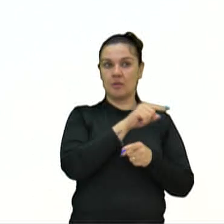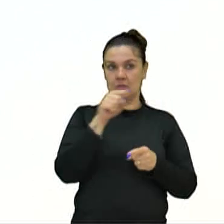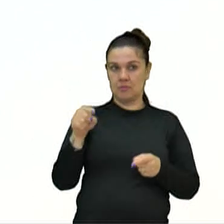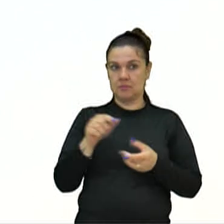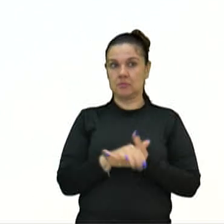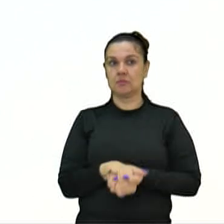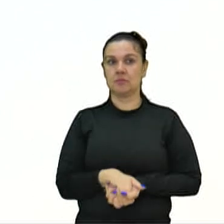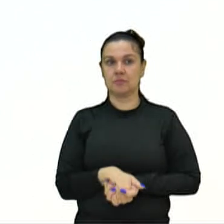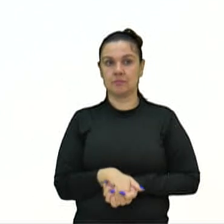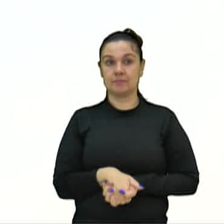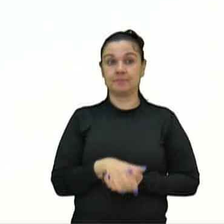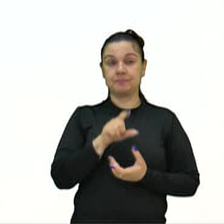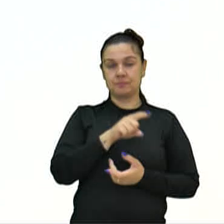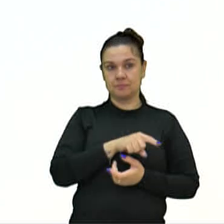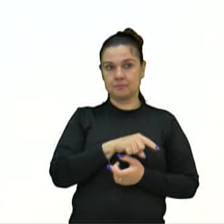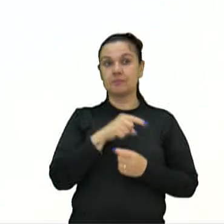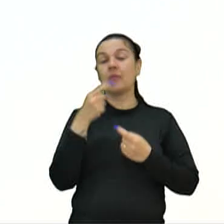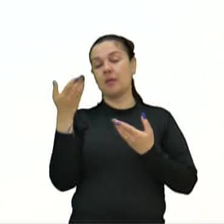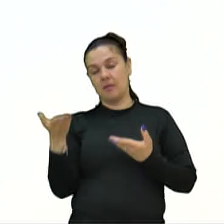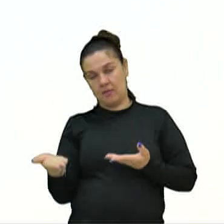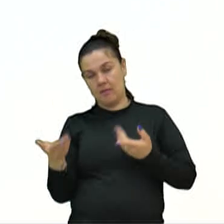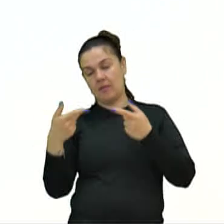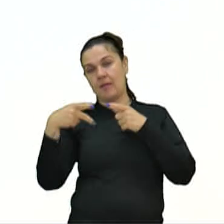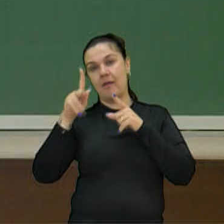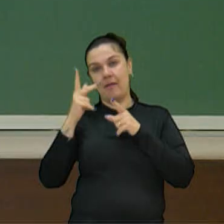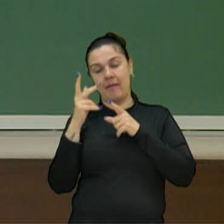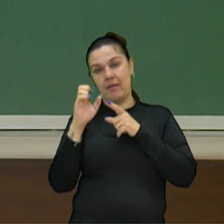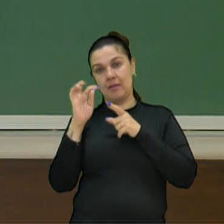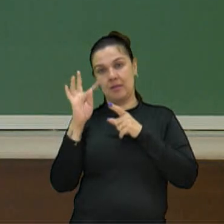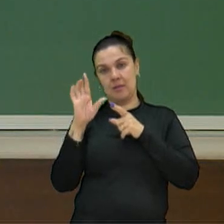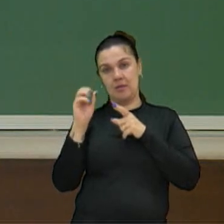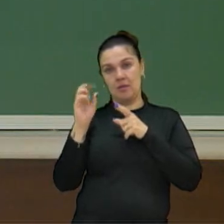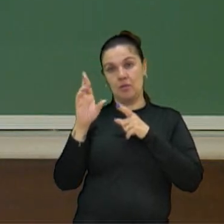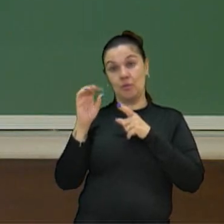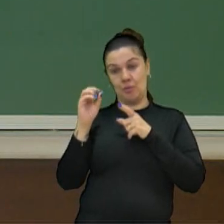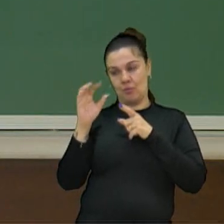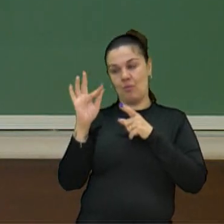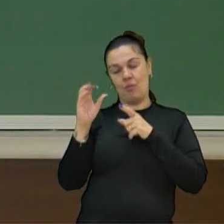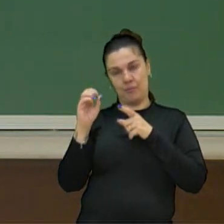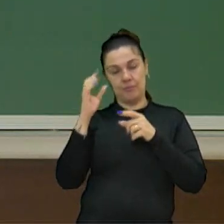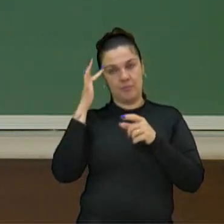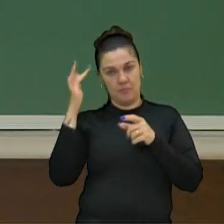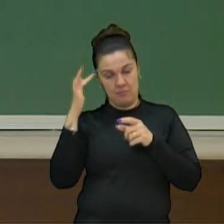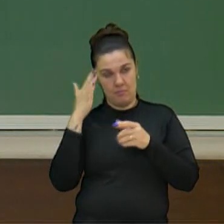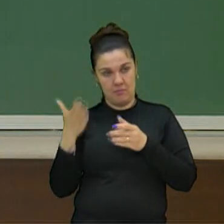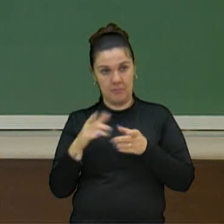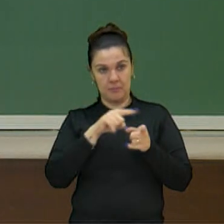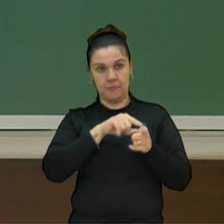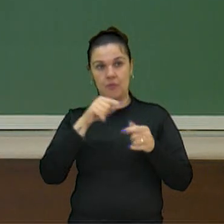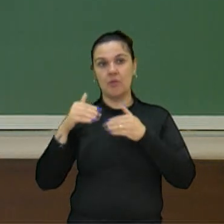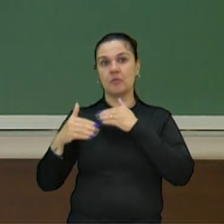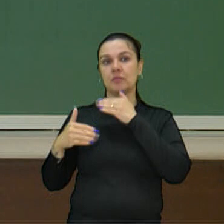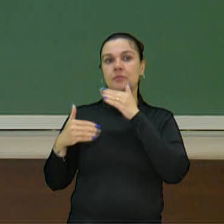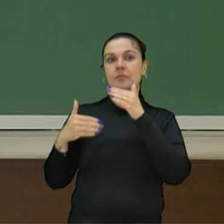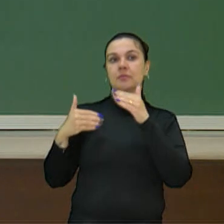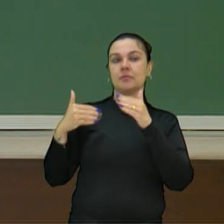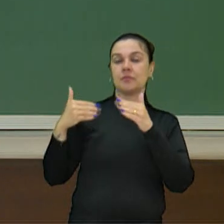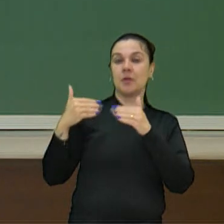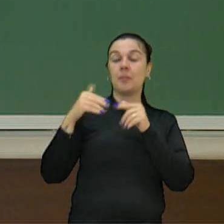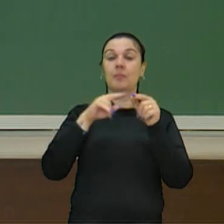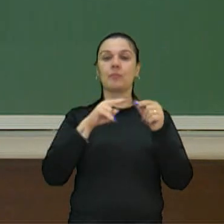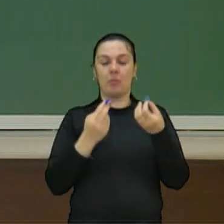de teoria heterotrótofa. Por quê? Porque o primeiro ser vivo era assim. Continuando. Depois foi desenvolvendo, esse ser vivo ali